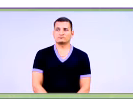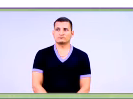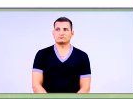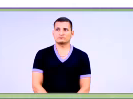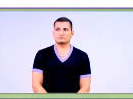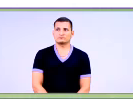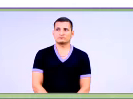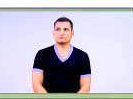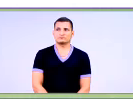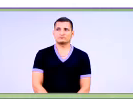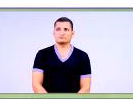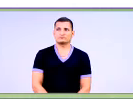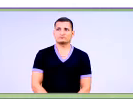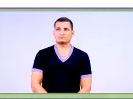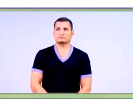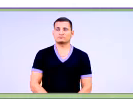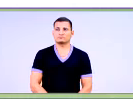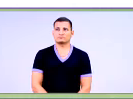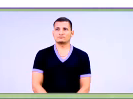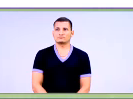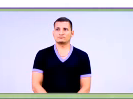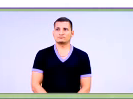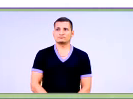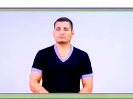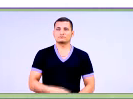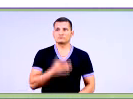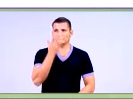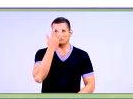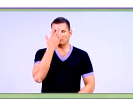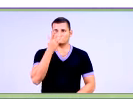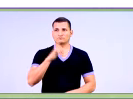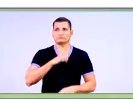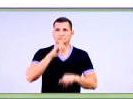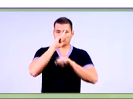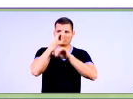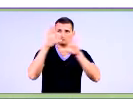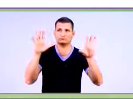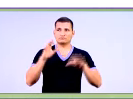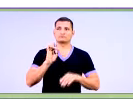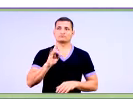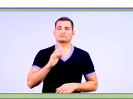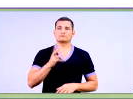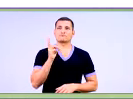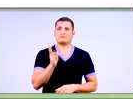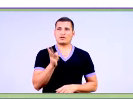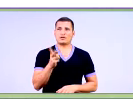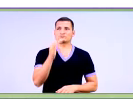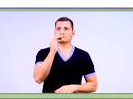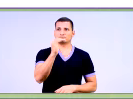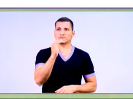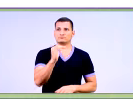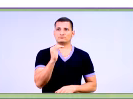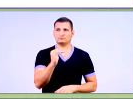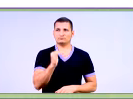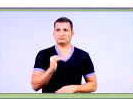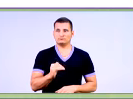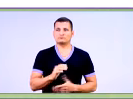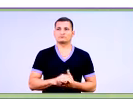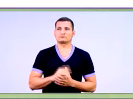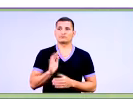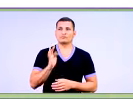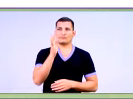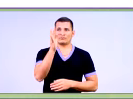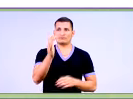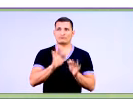Pronto. Não ficou fácil, gente? Tá bem claro, né? Se seguirmos essa sequência, não teremos problema. O futuro